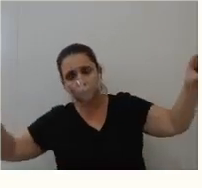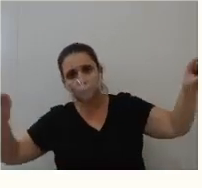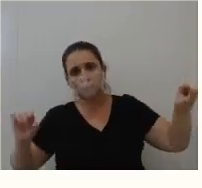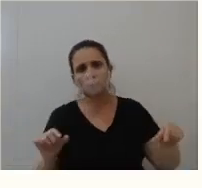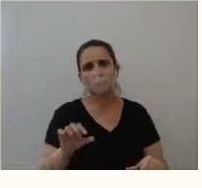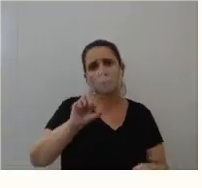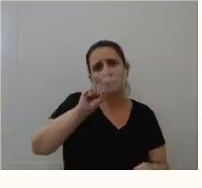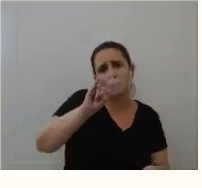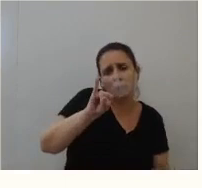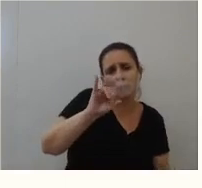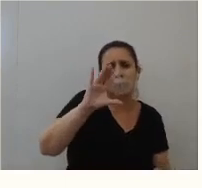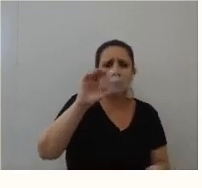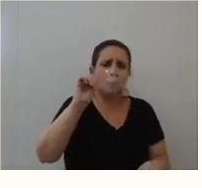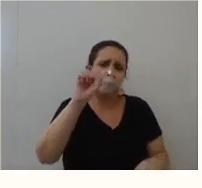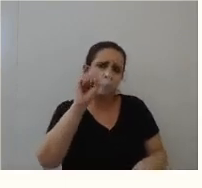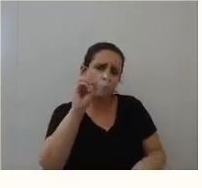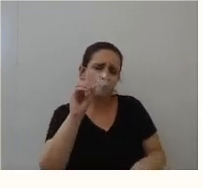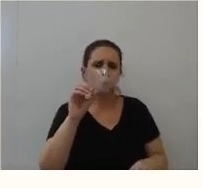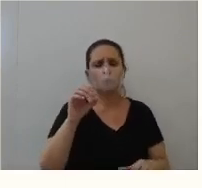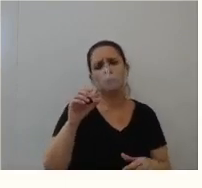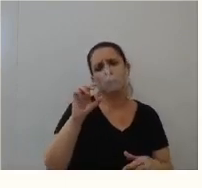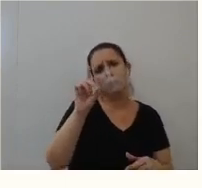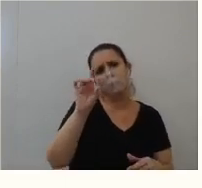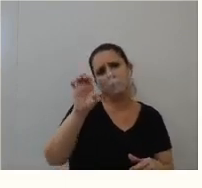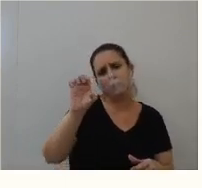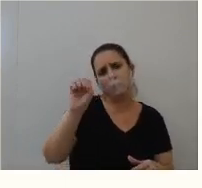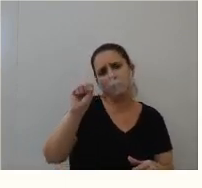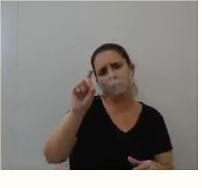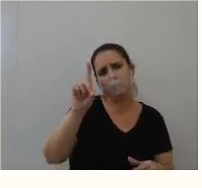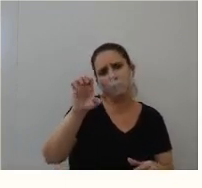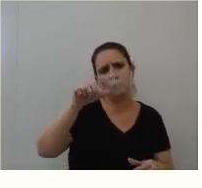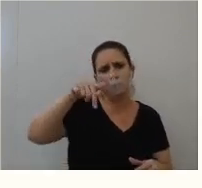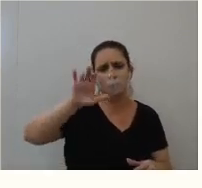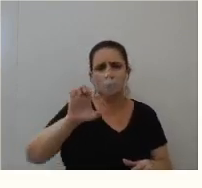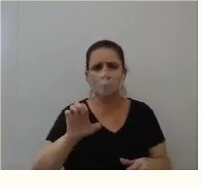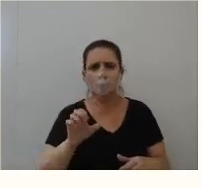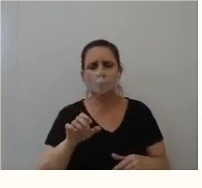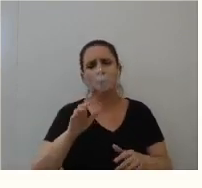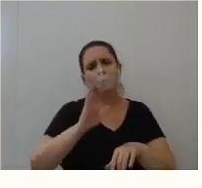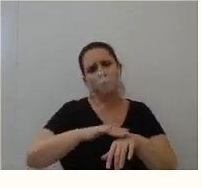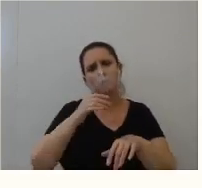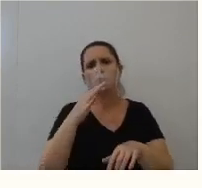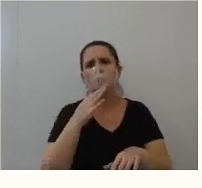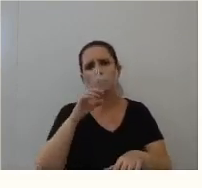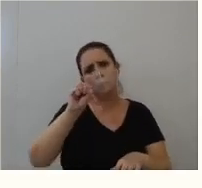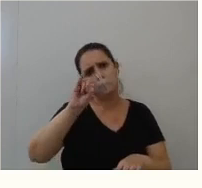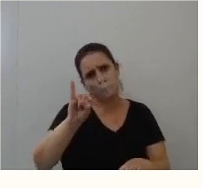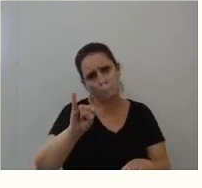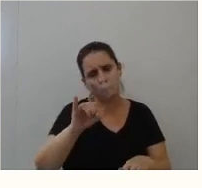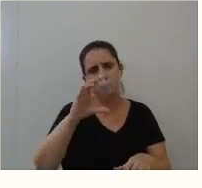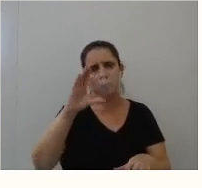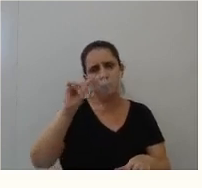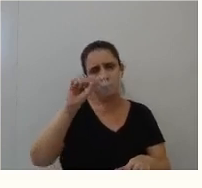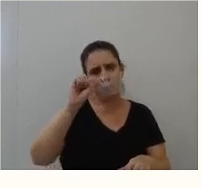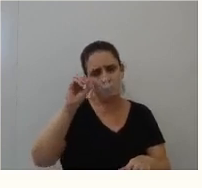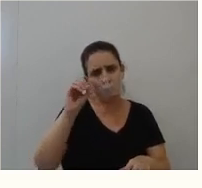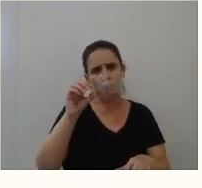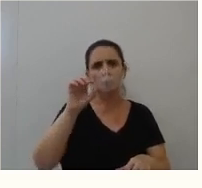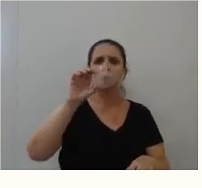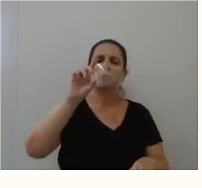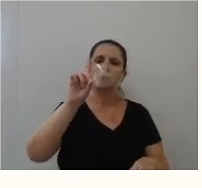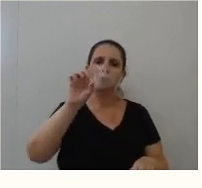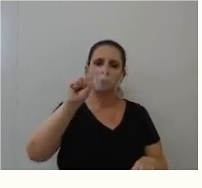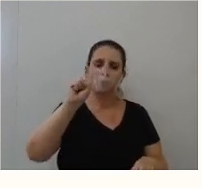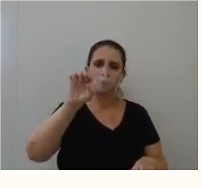hipótese. Se, caso, contanto que, desde que, salvo que. As mais conhecidas são se, caso e desde que,